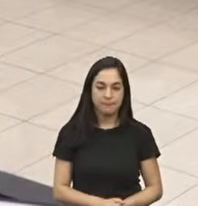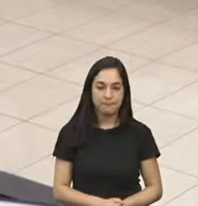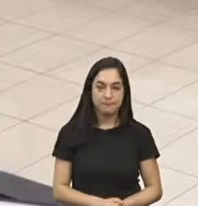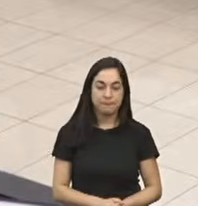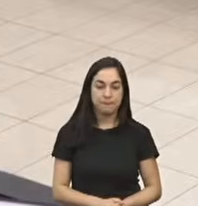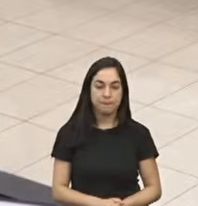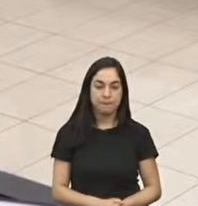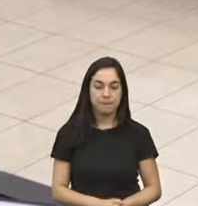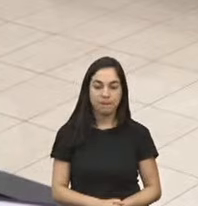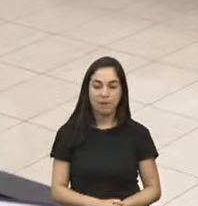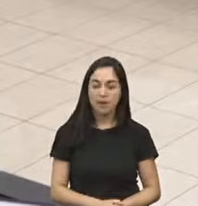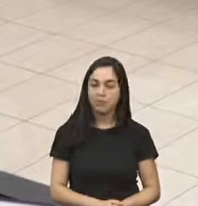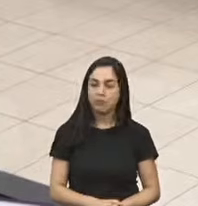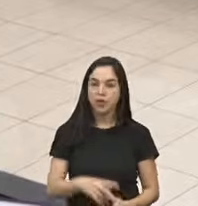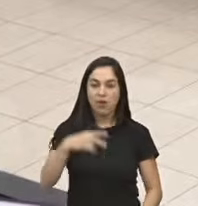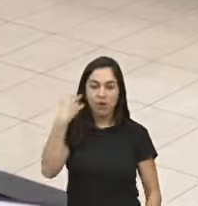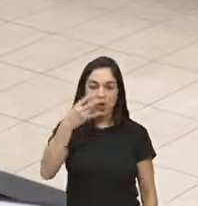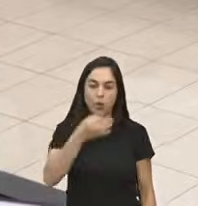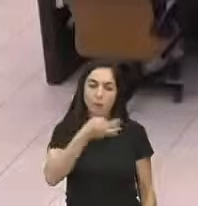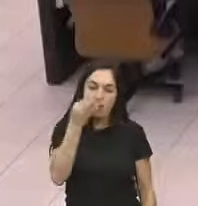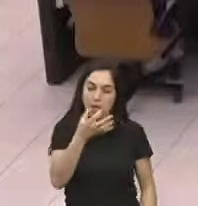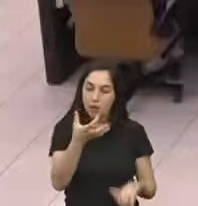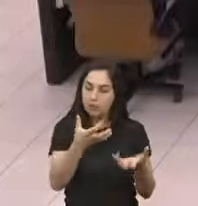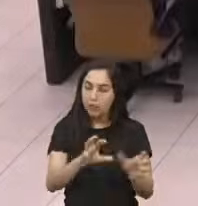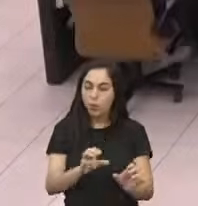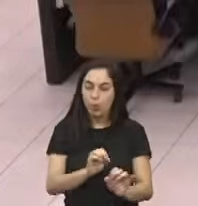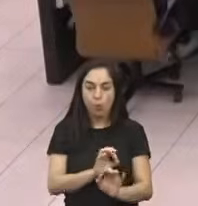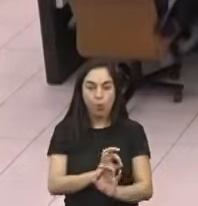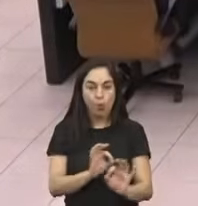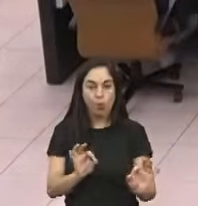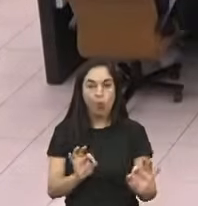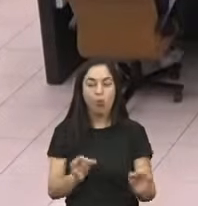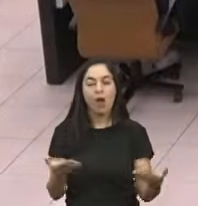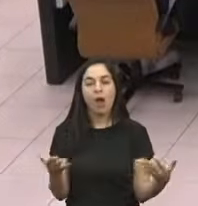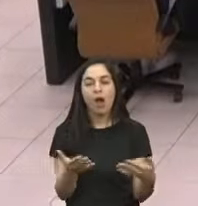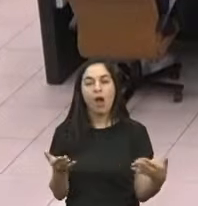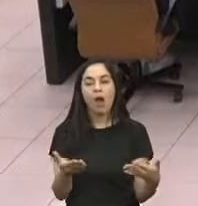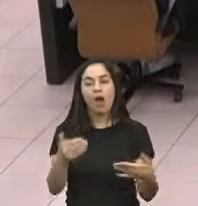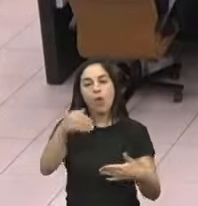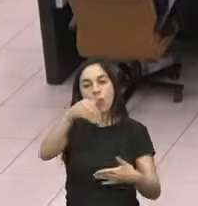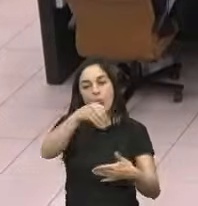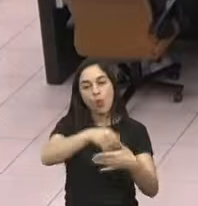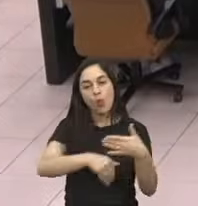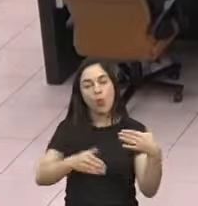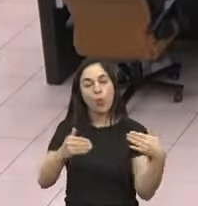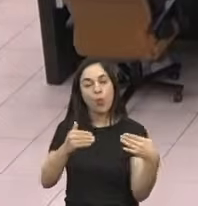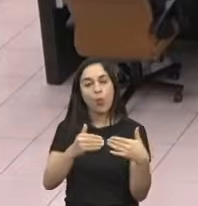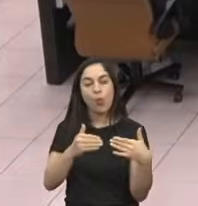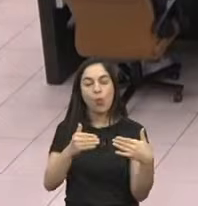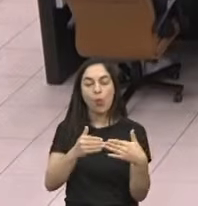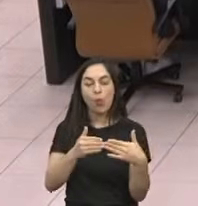Não havendo mais nenhum vereador desejando discutir a matéria, colocarei em votação.